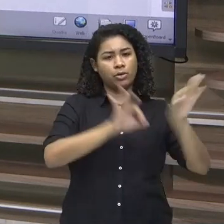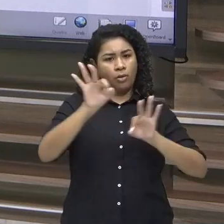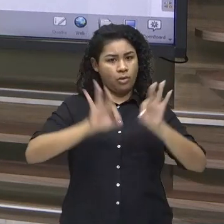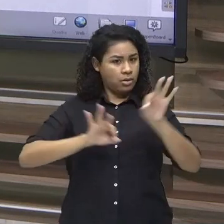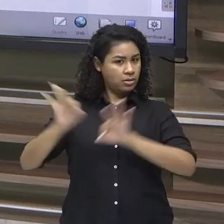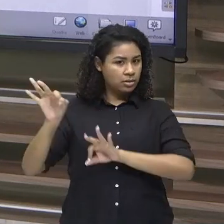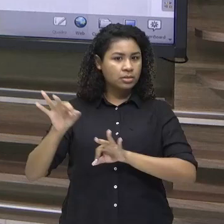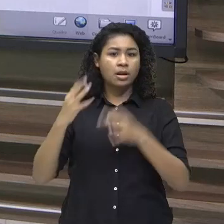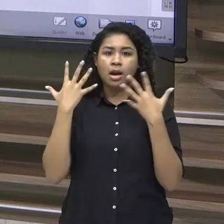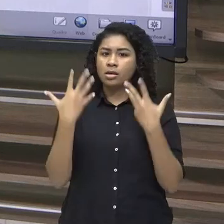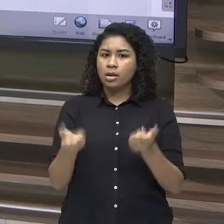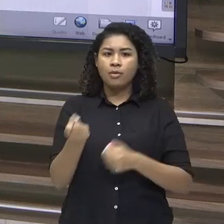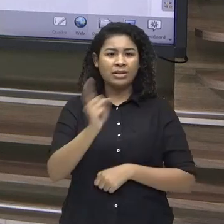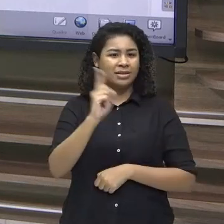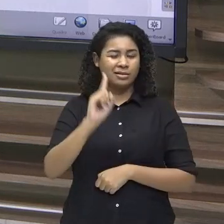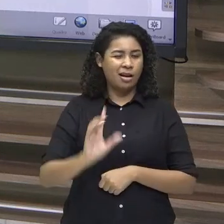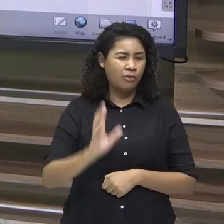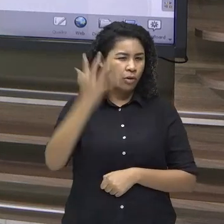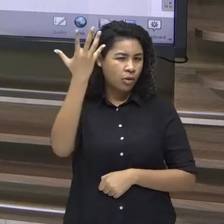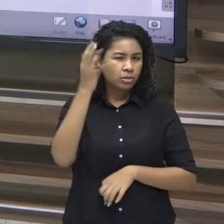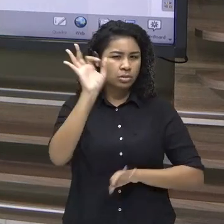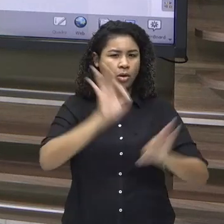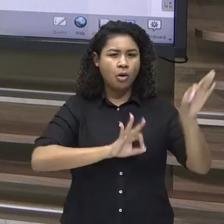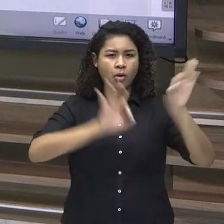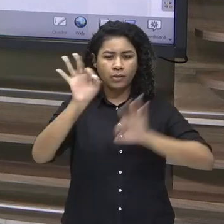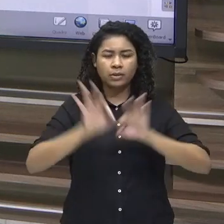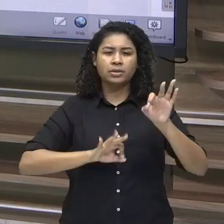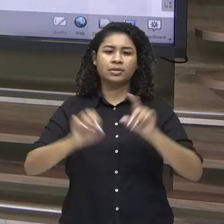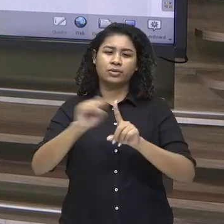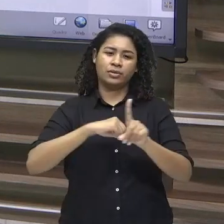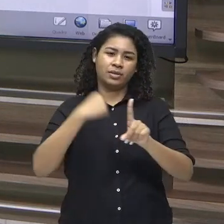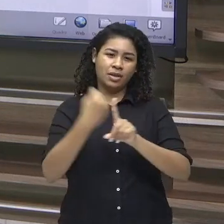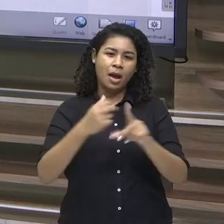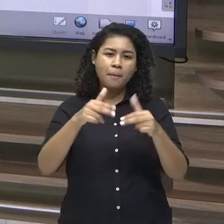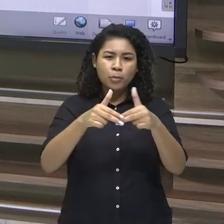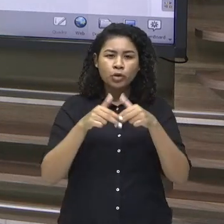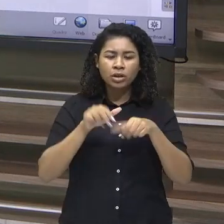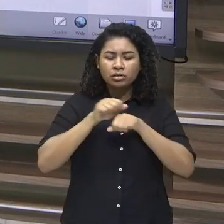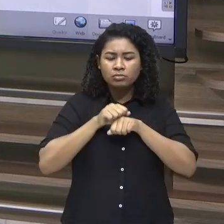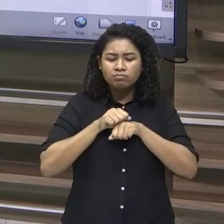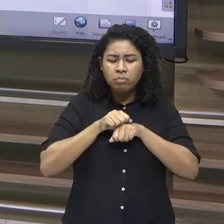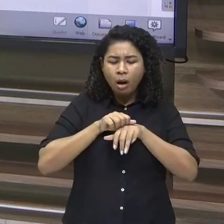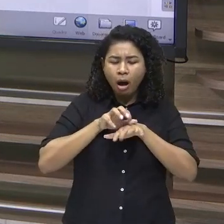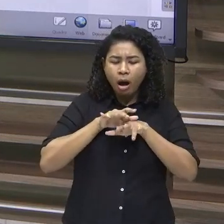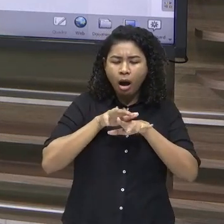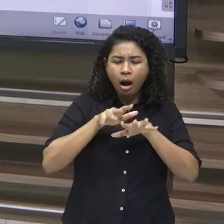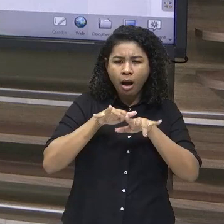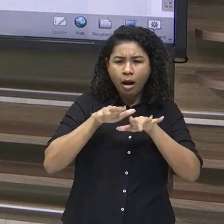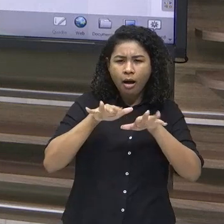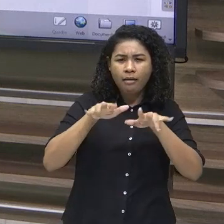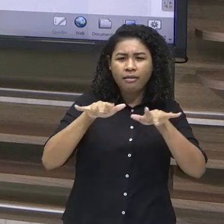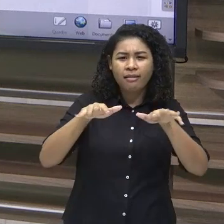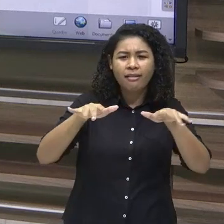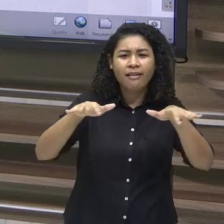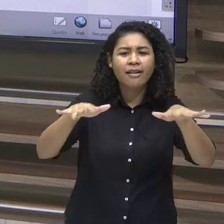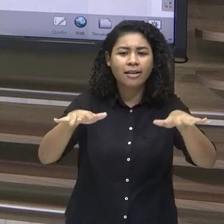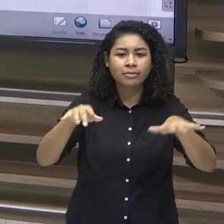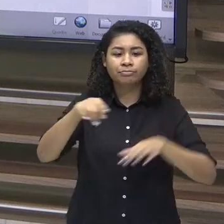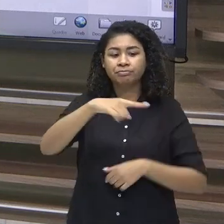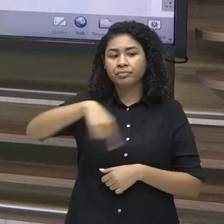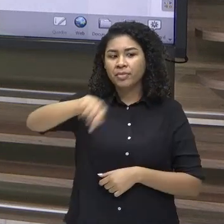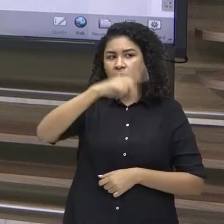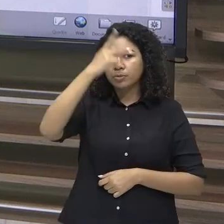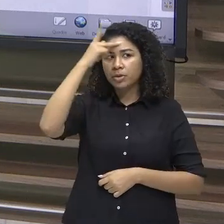que acontecia na sociedade naquele momento, e germinaram na cabecinha das pessoas, fez com que começasse a questionar a